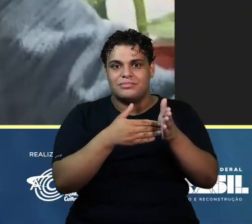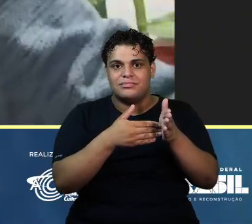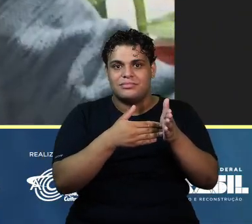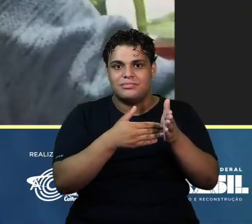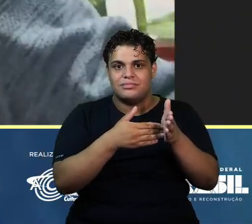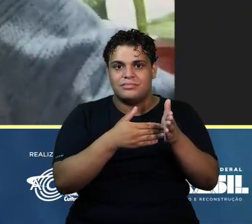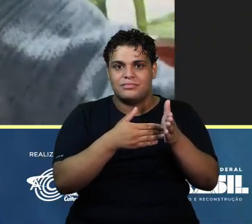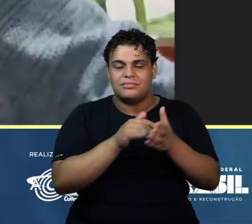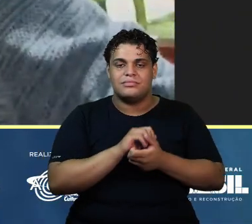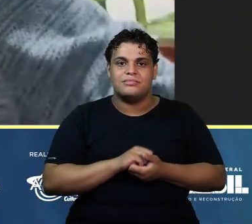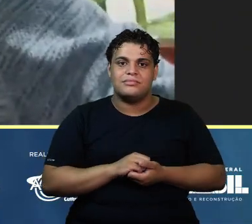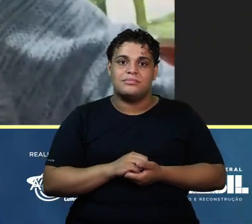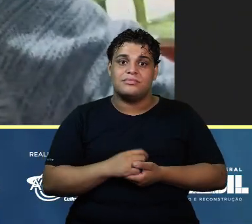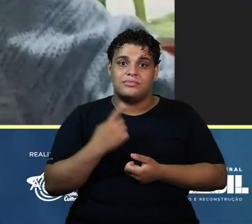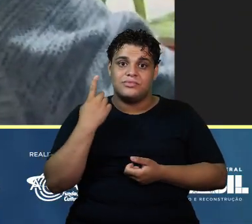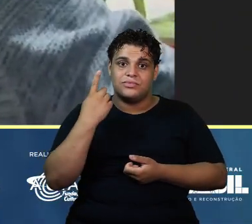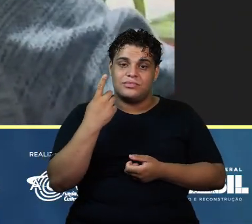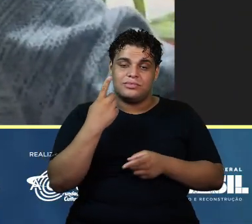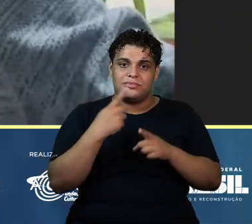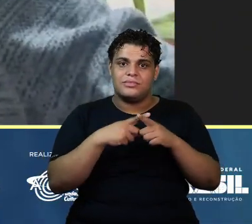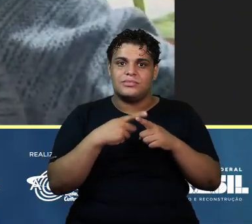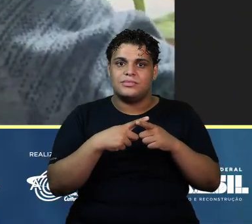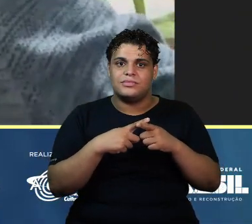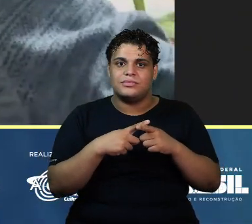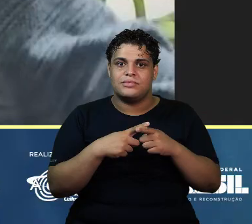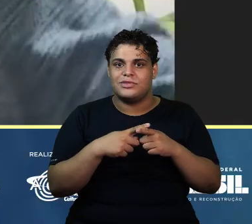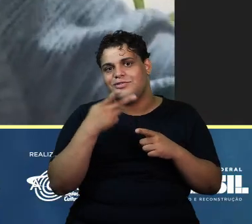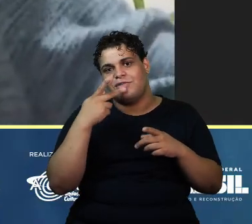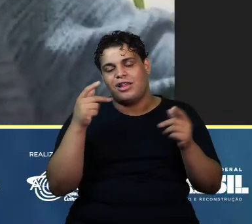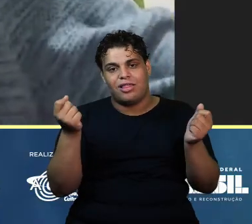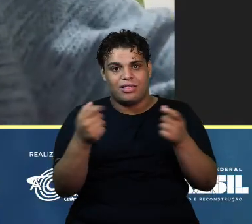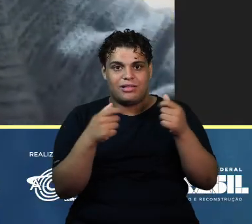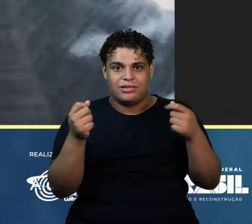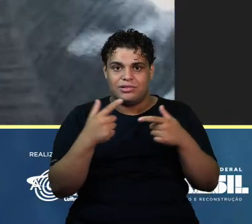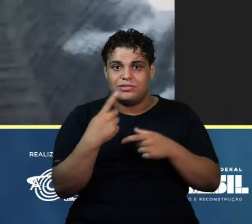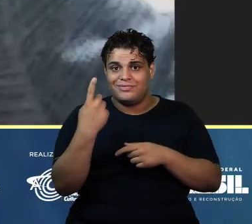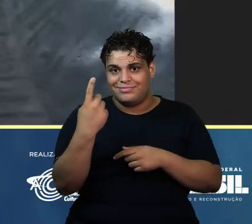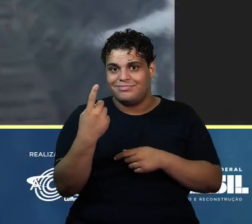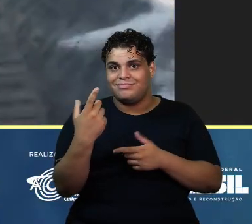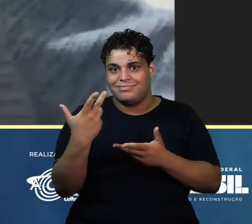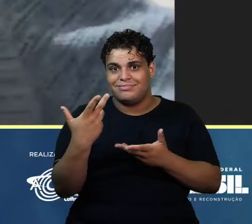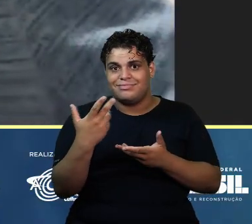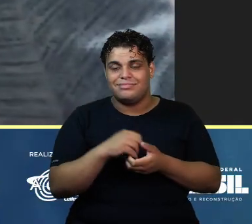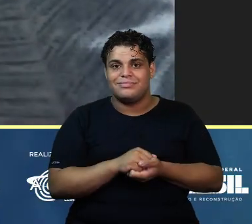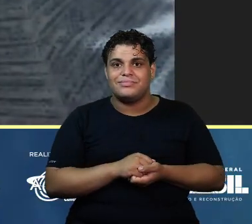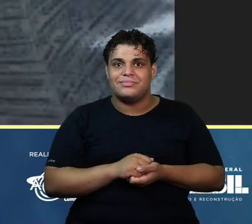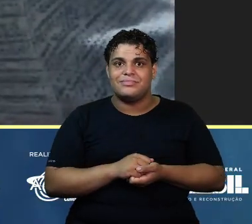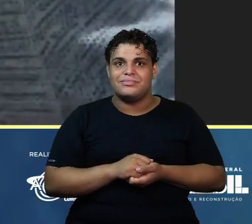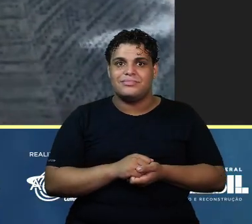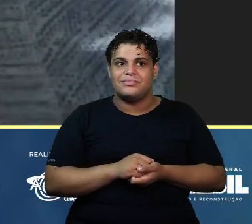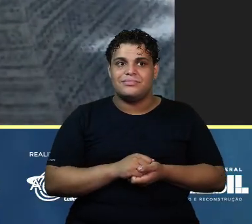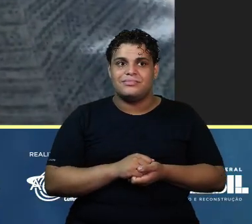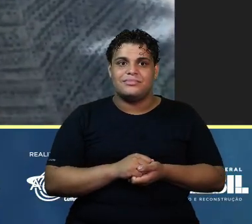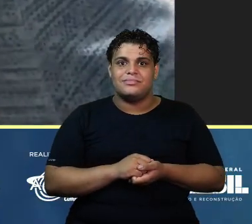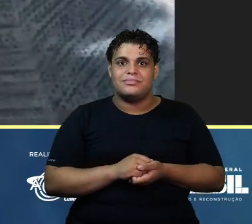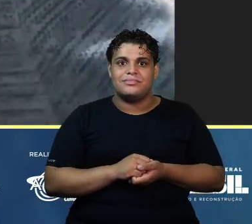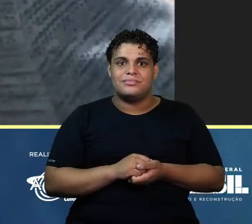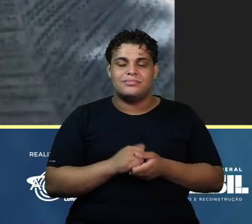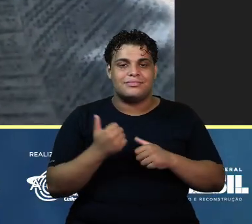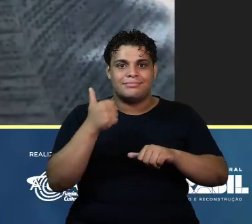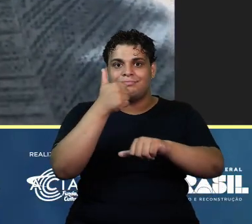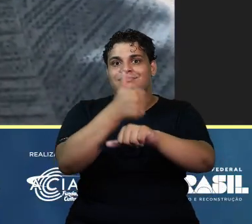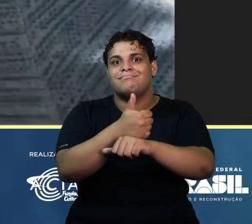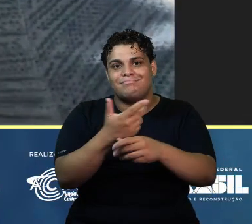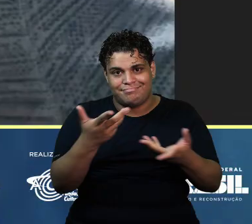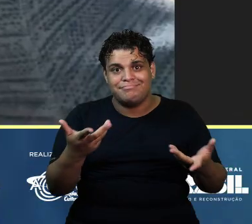porquê, um dos motivos, quando você falou em guerra, né? Um dos motivos é esse, né? É território. Então, o oceano,